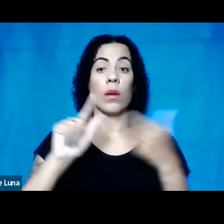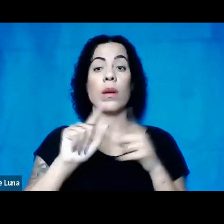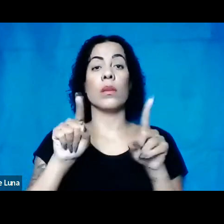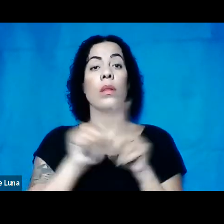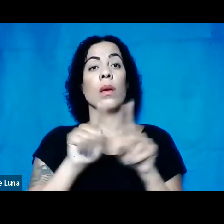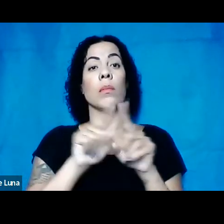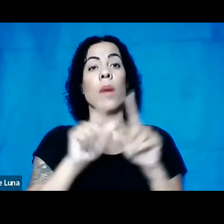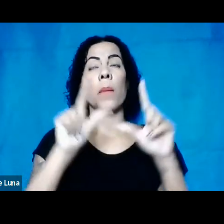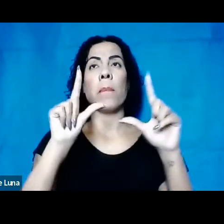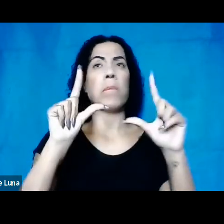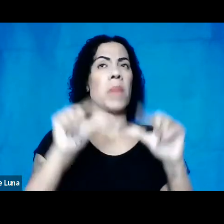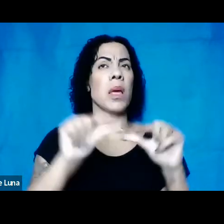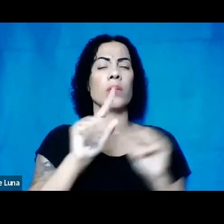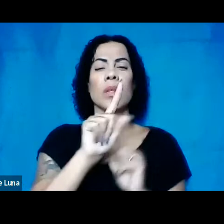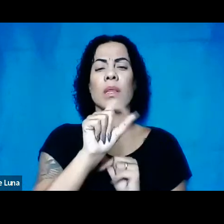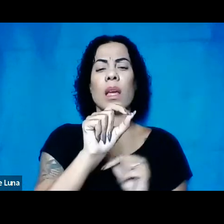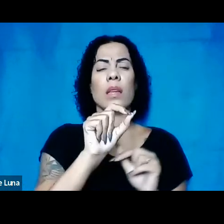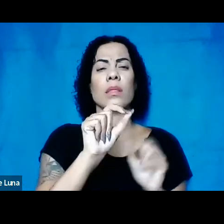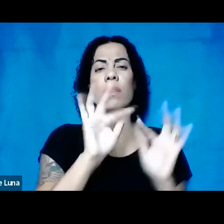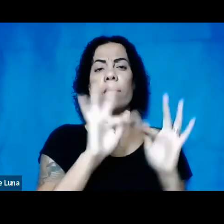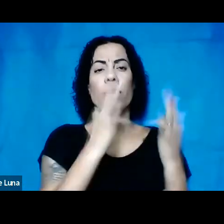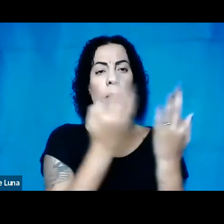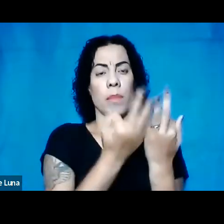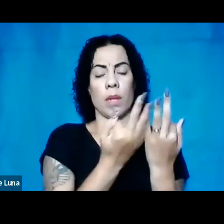menos de 10 famílias e corporações. Então,